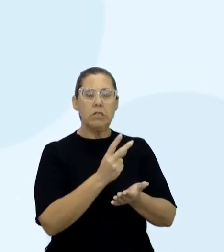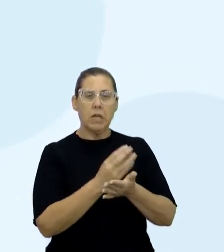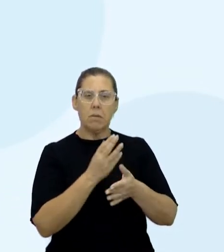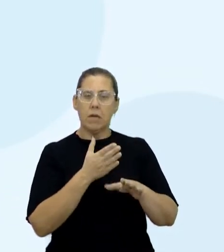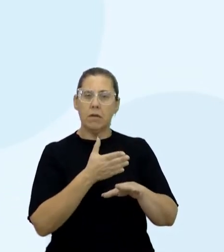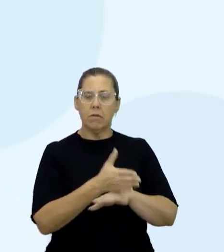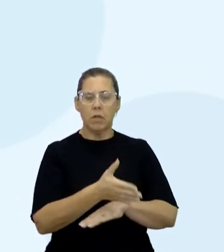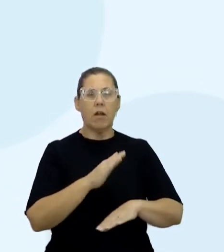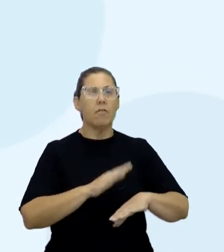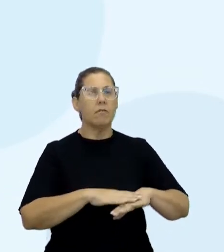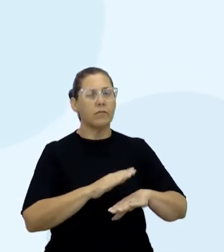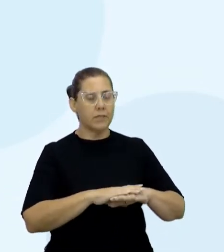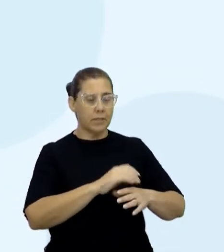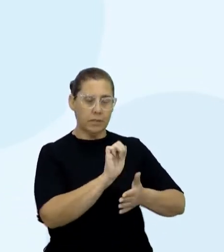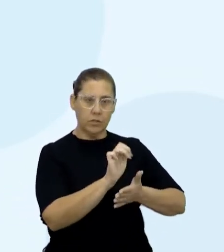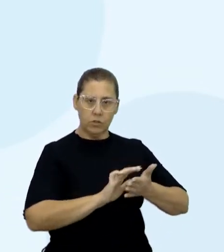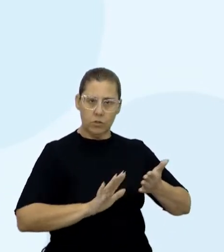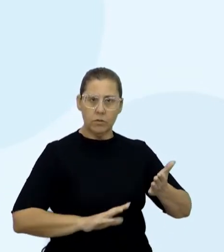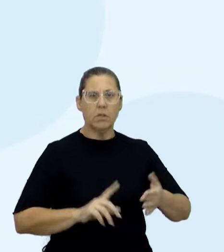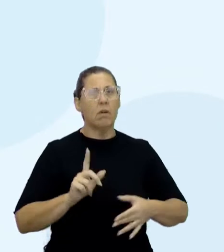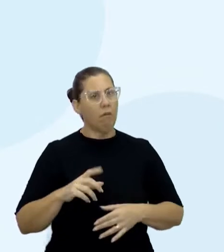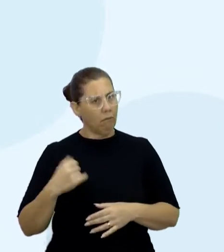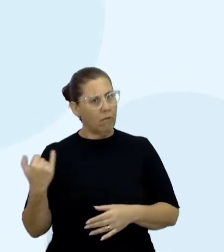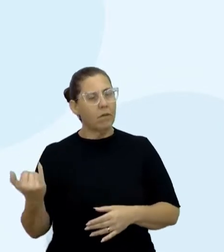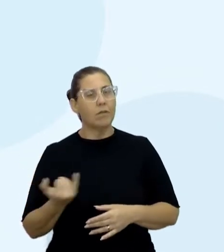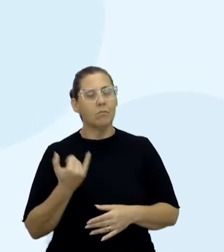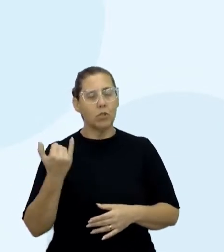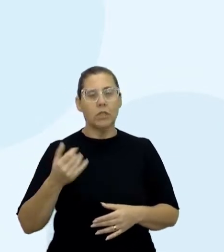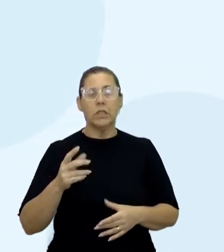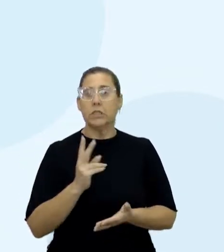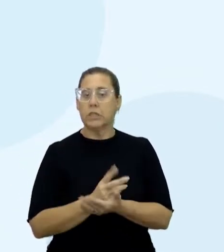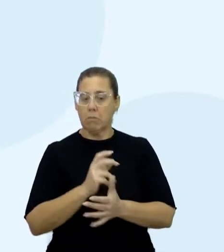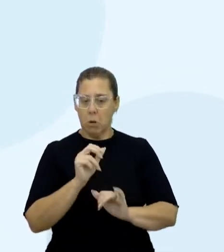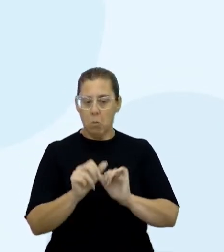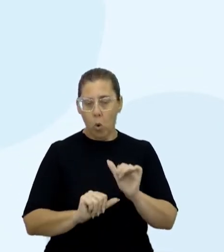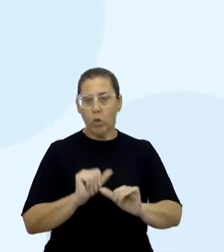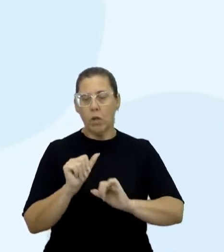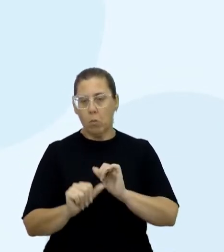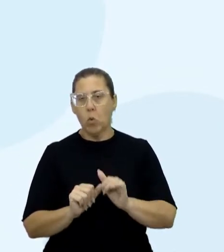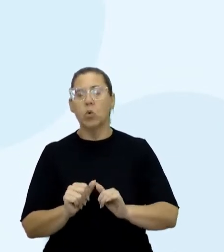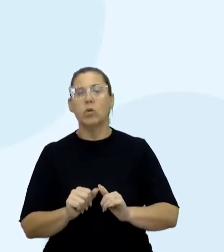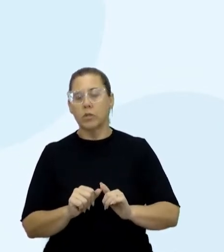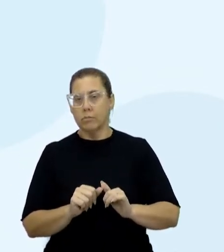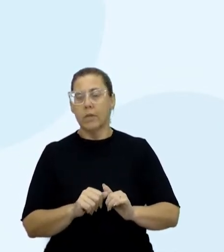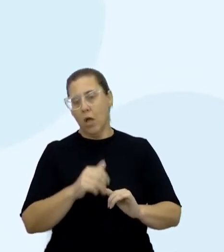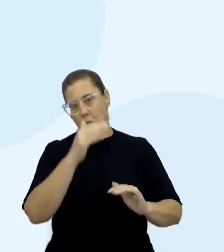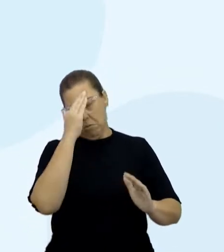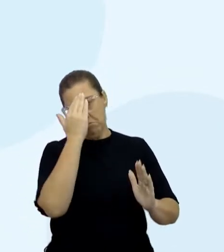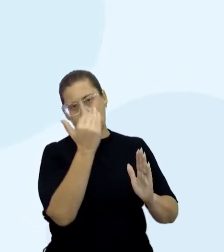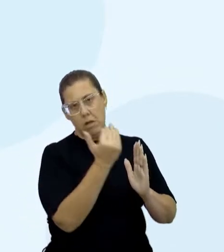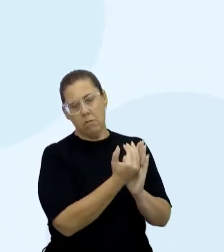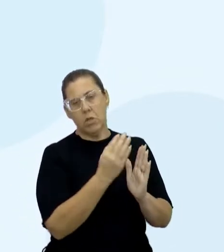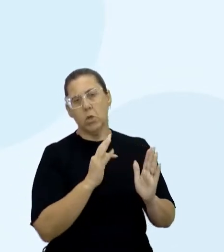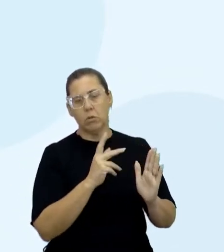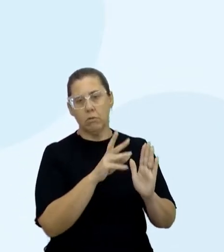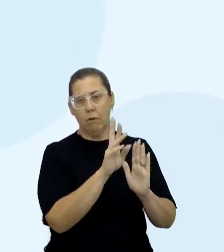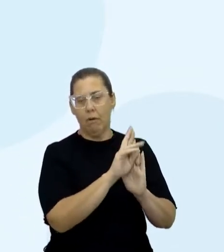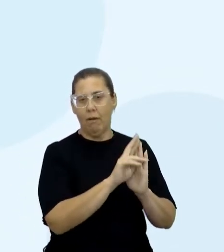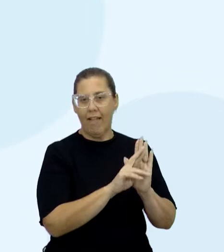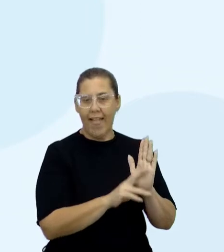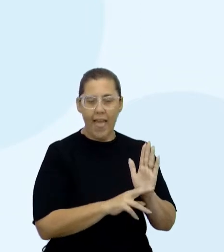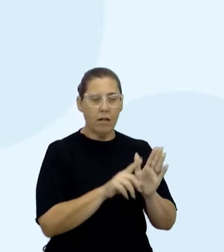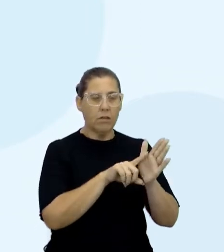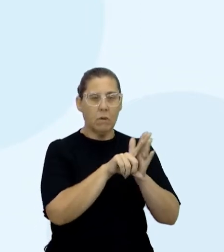e realizar as tarefas ali que são periodicamente atualizadas, né? Seguir as orientações e recomendações